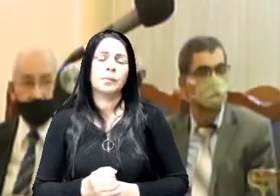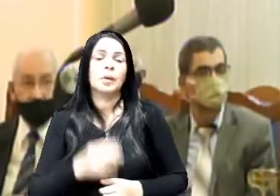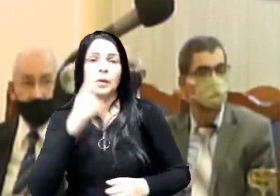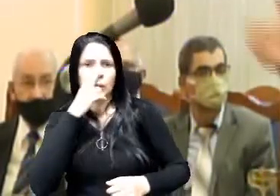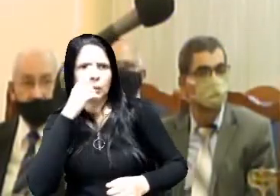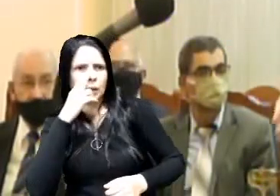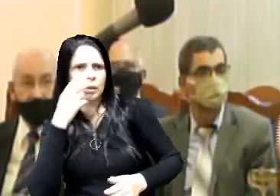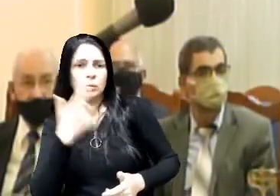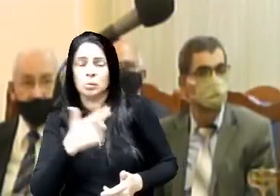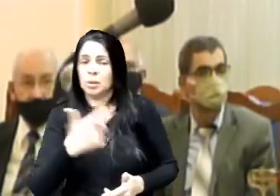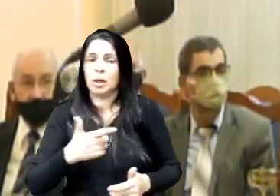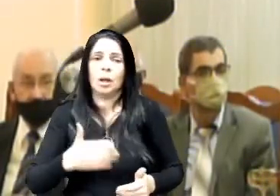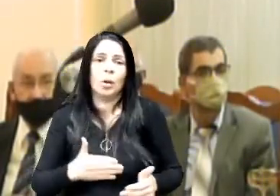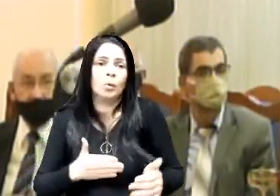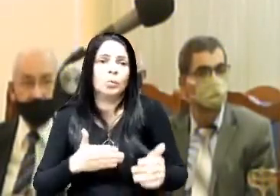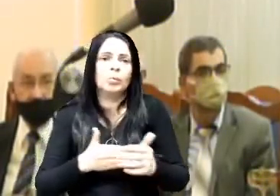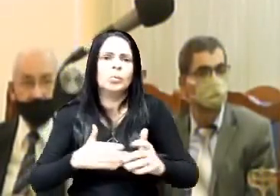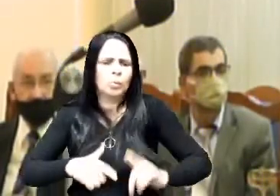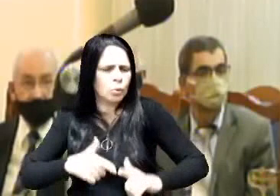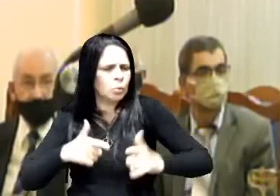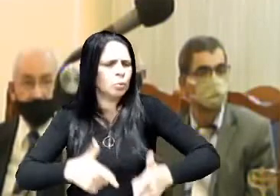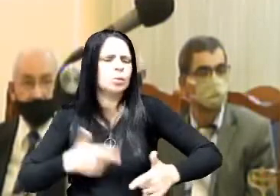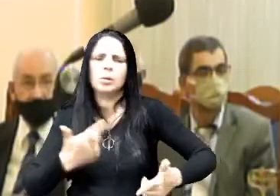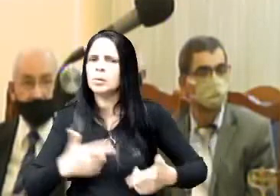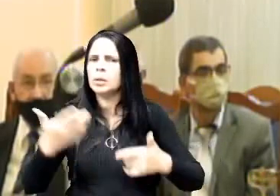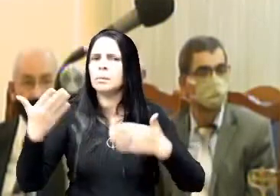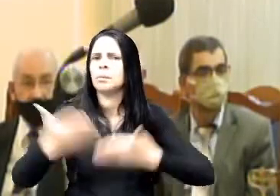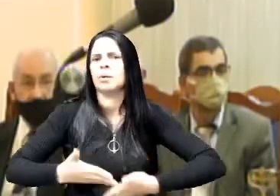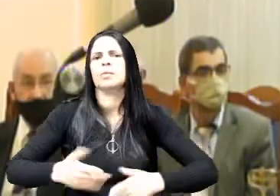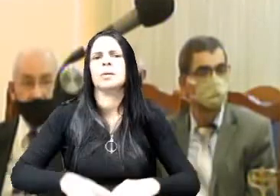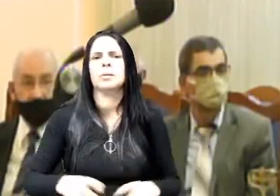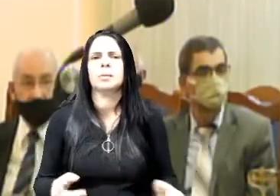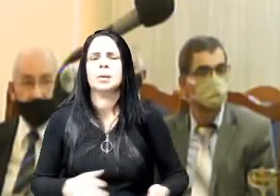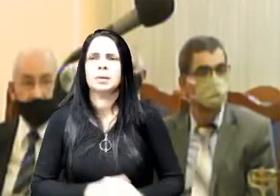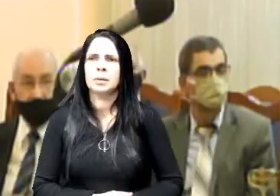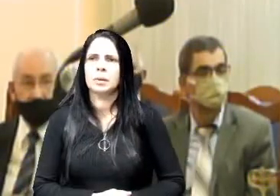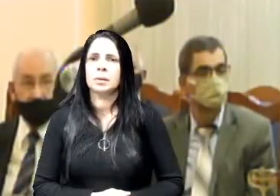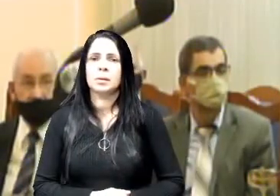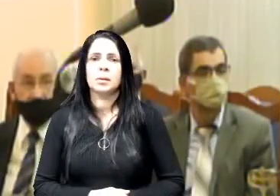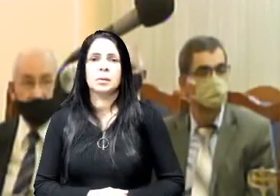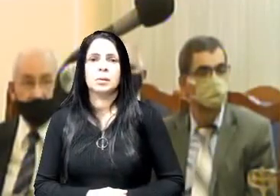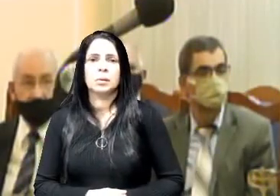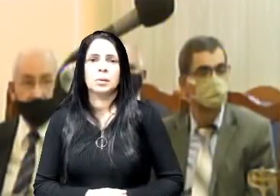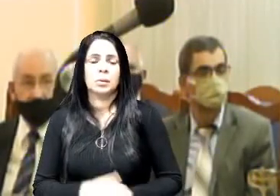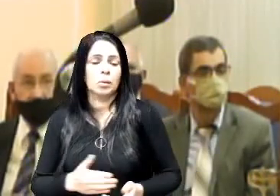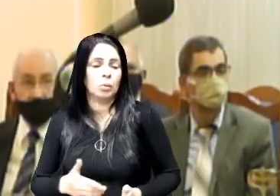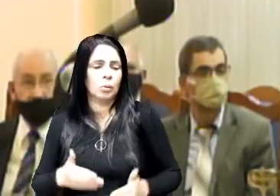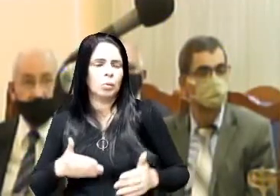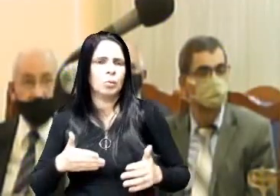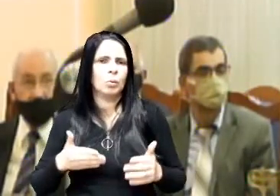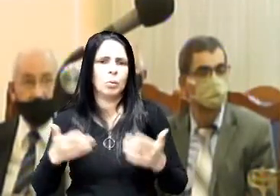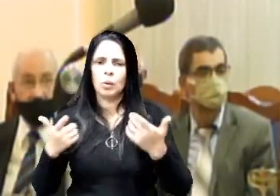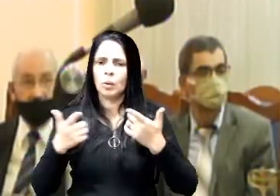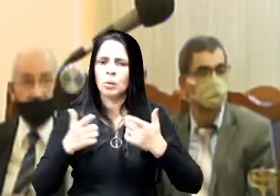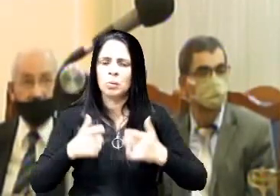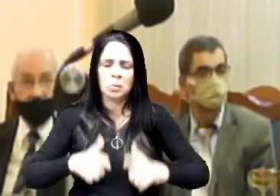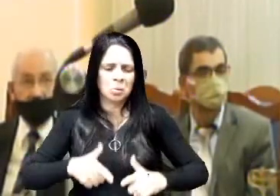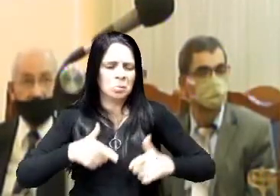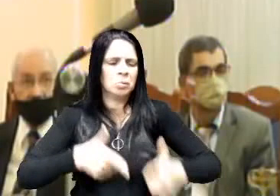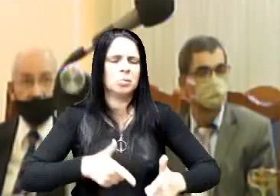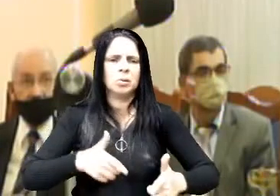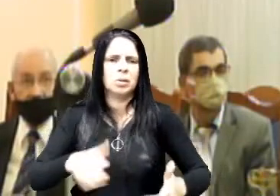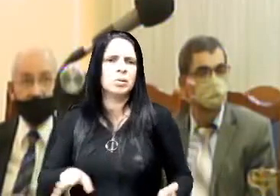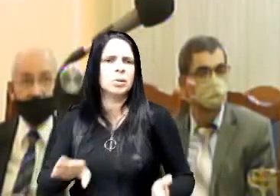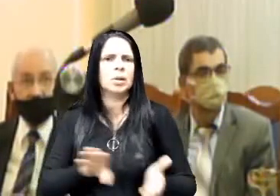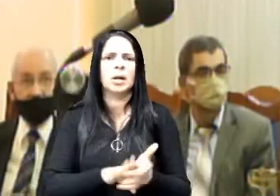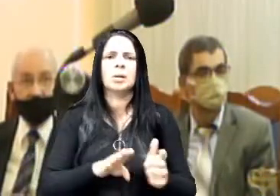passaram a se alimentar dessas bolotas. E quando as lutas chegaram, muita gente até desfaleceu